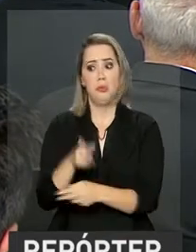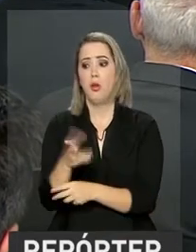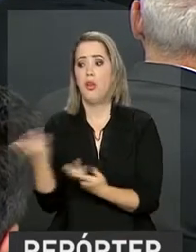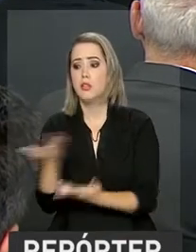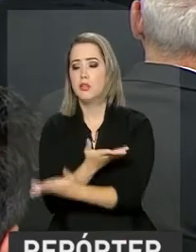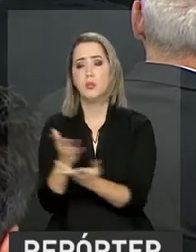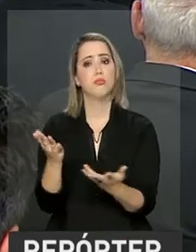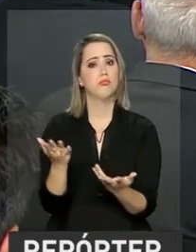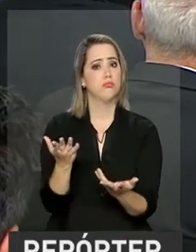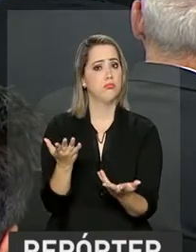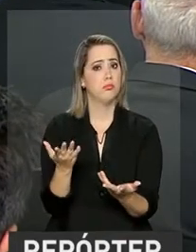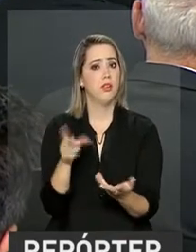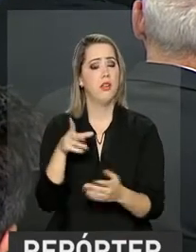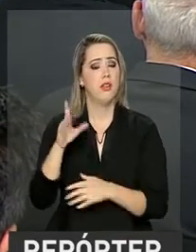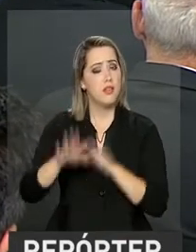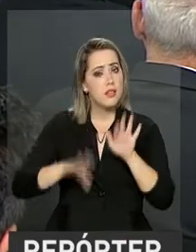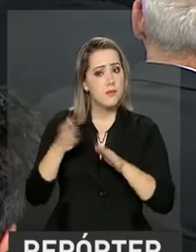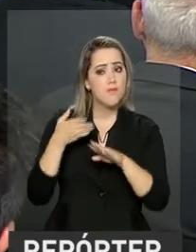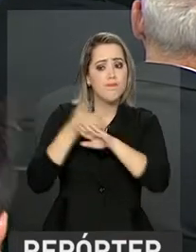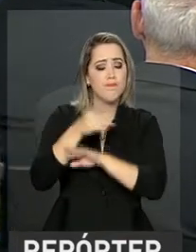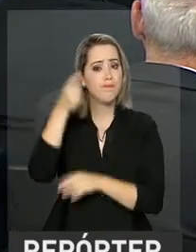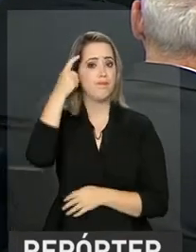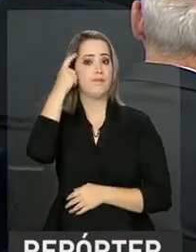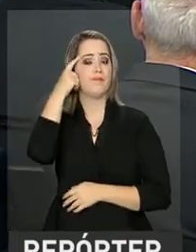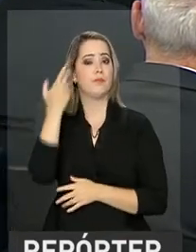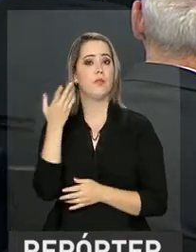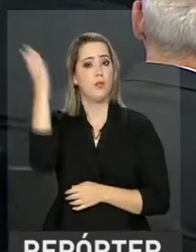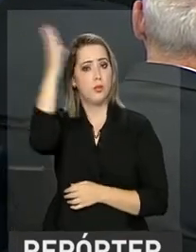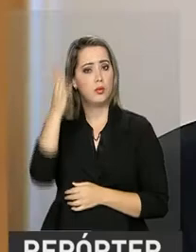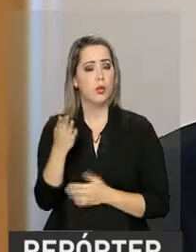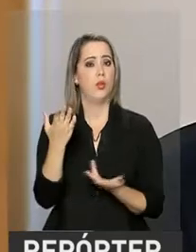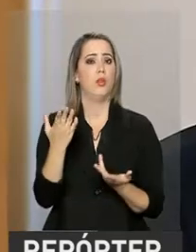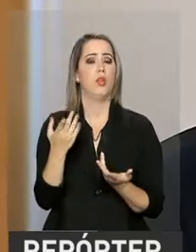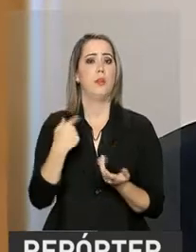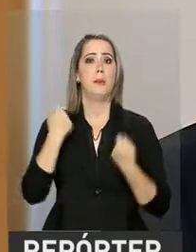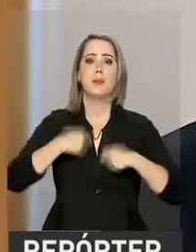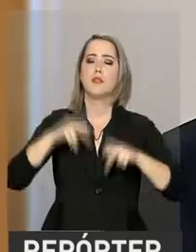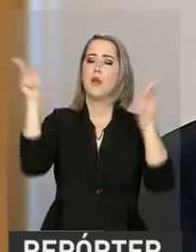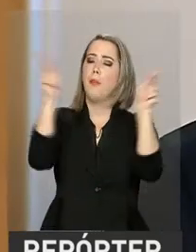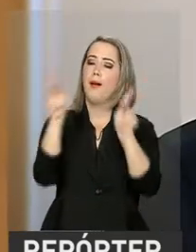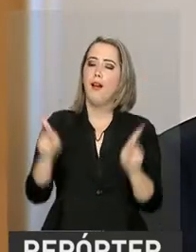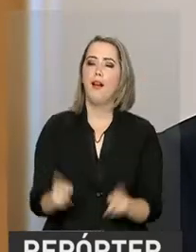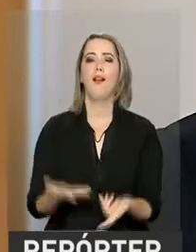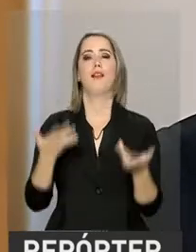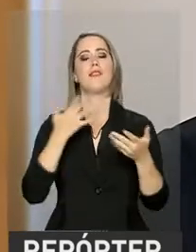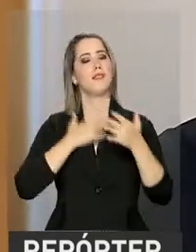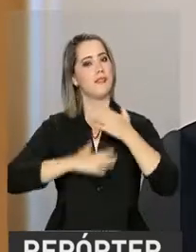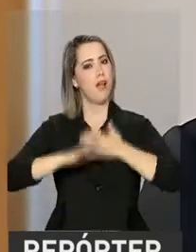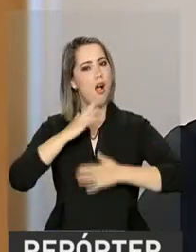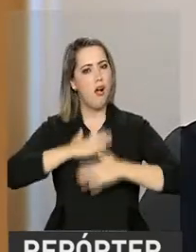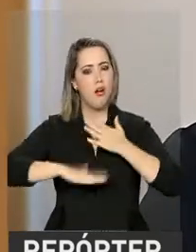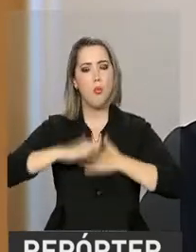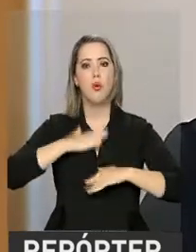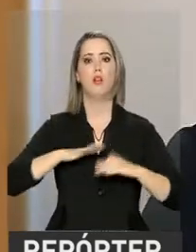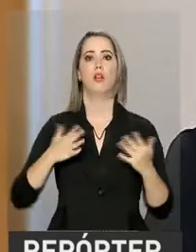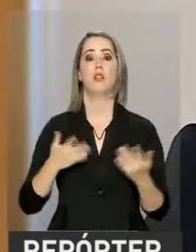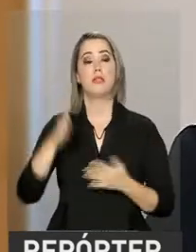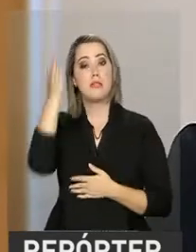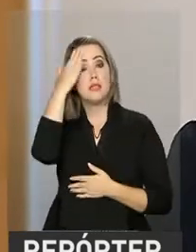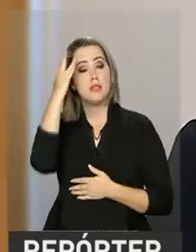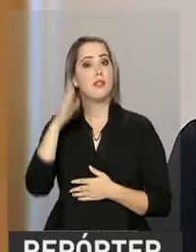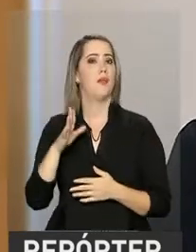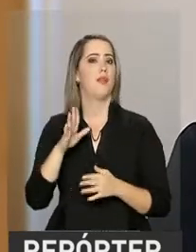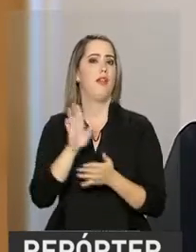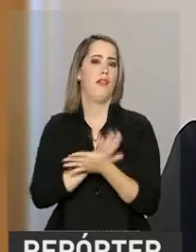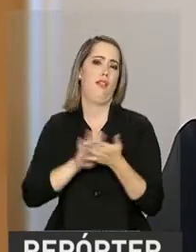a há a consciência a consciência nacional nação de paz de tranquilidade e saber que nada